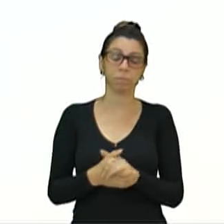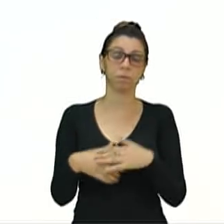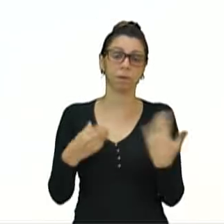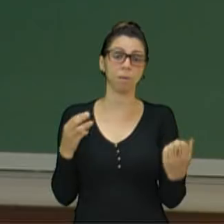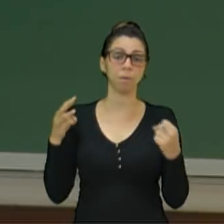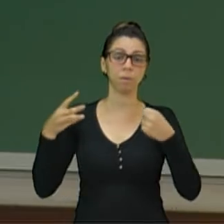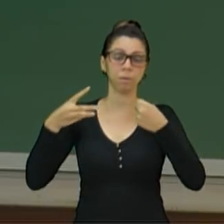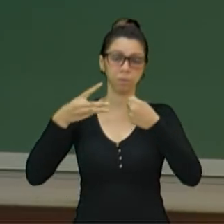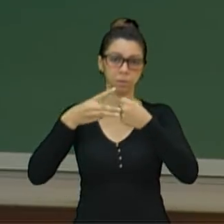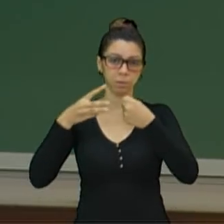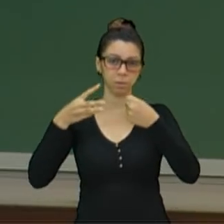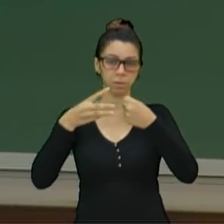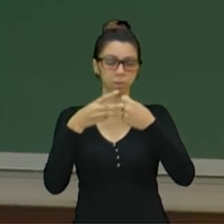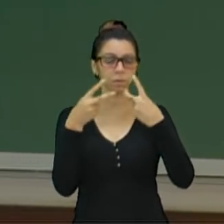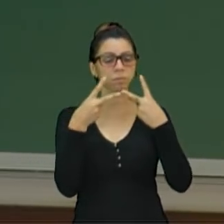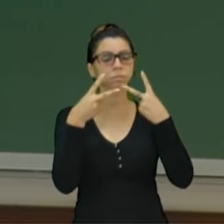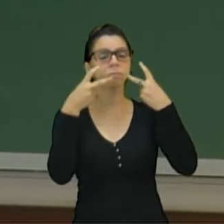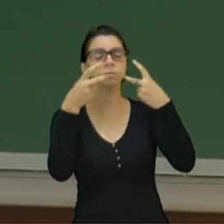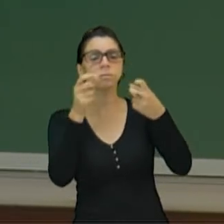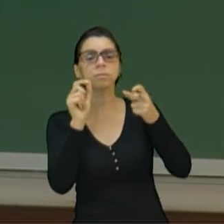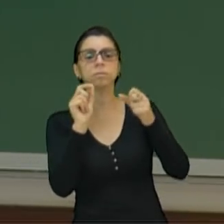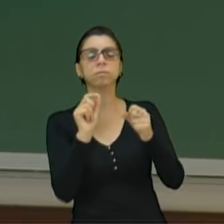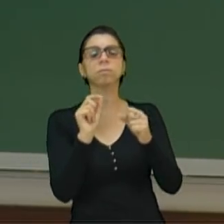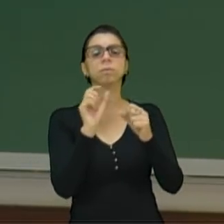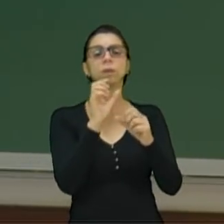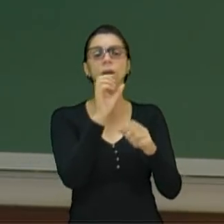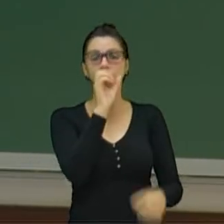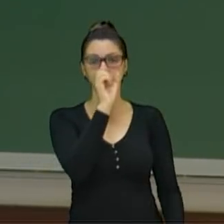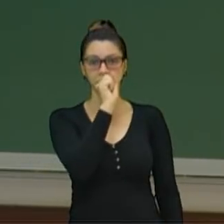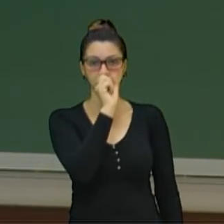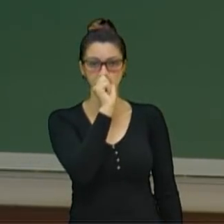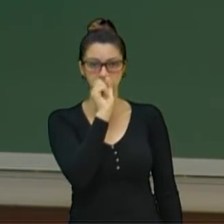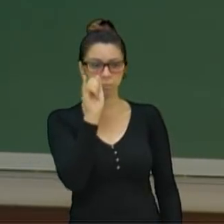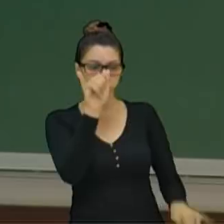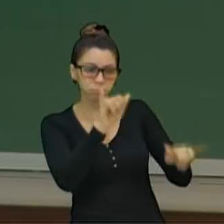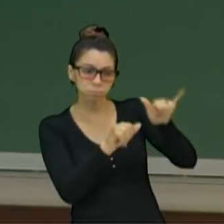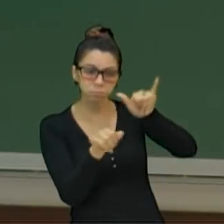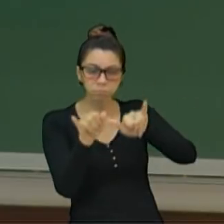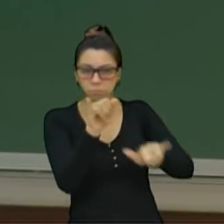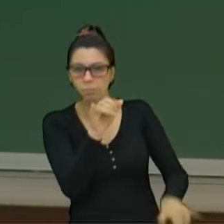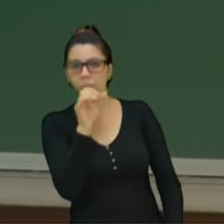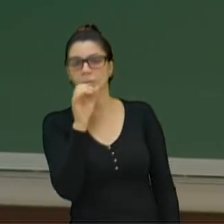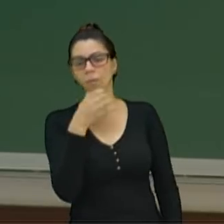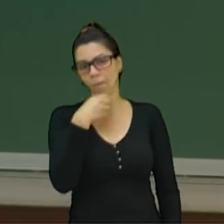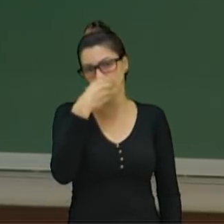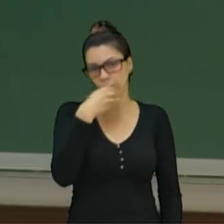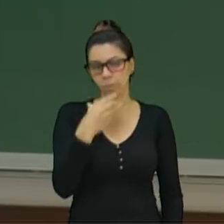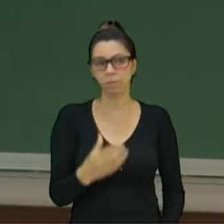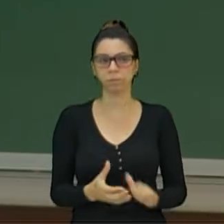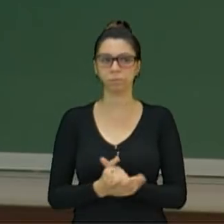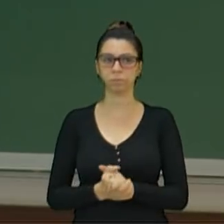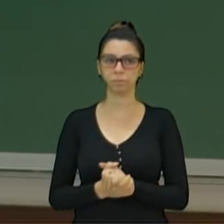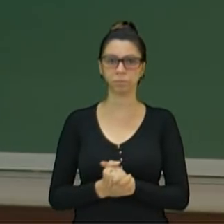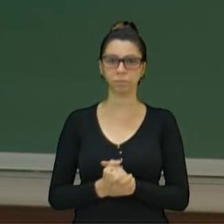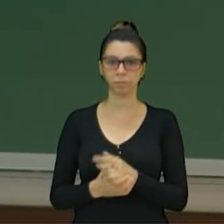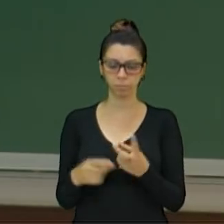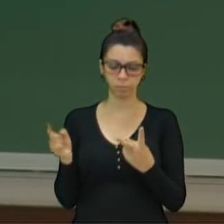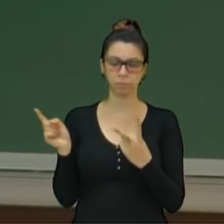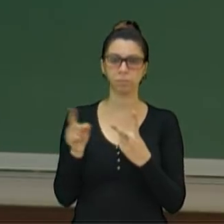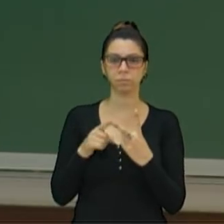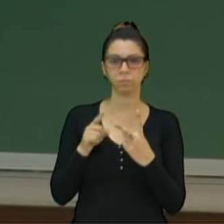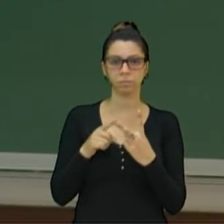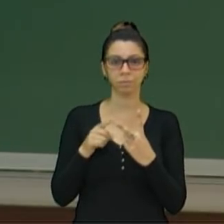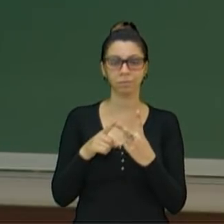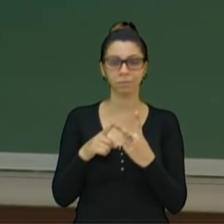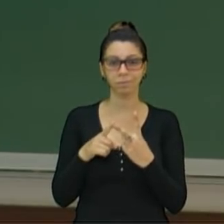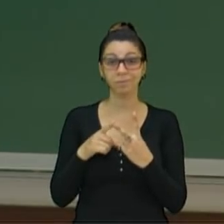células reconhecem a composição química desta fruta. Olha essa segunda imagem, só para deixar